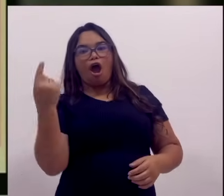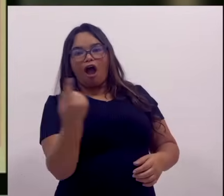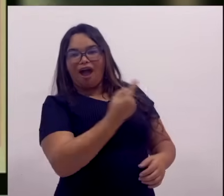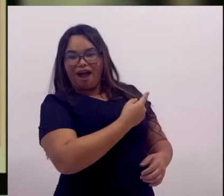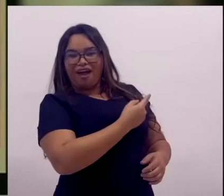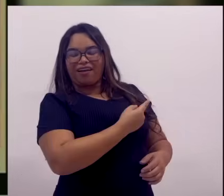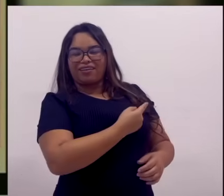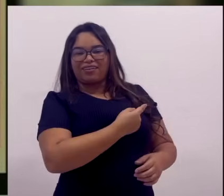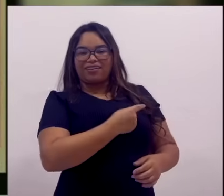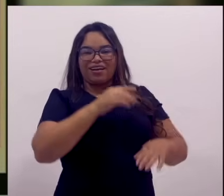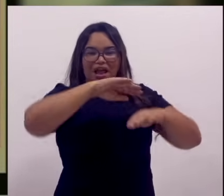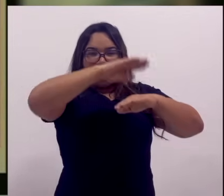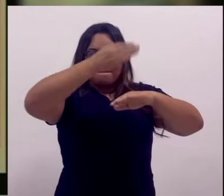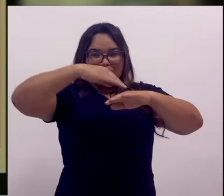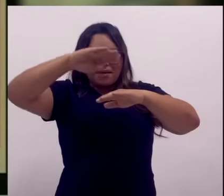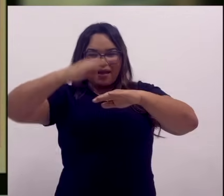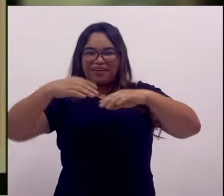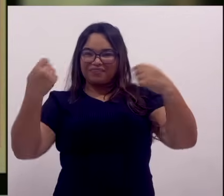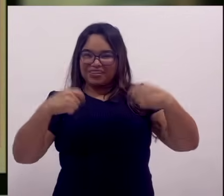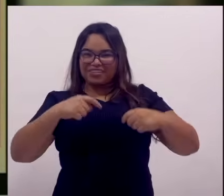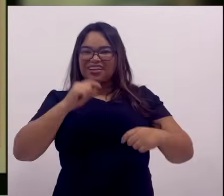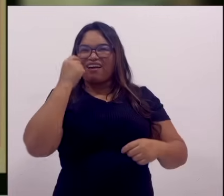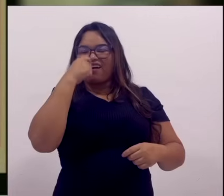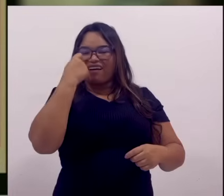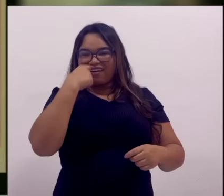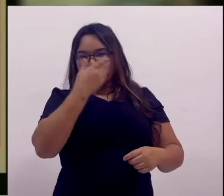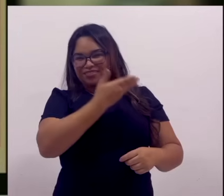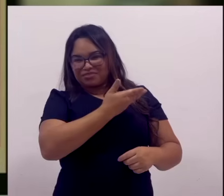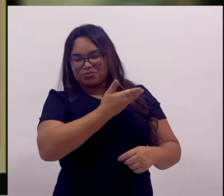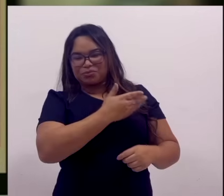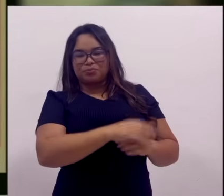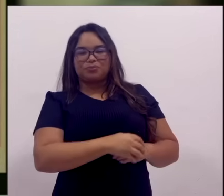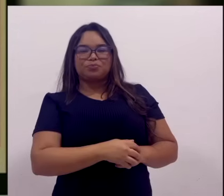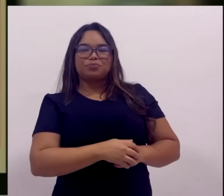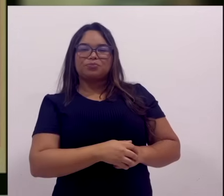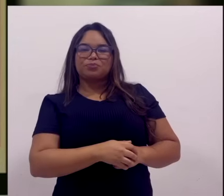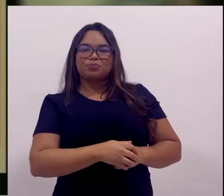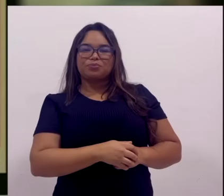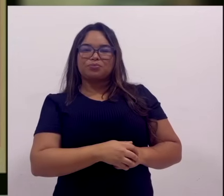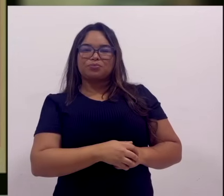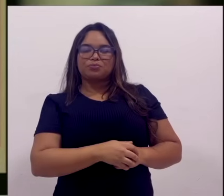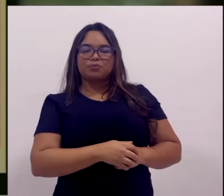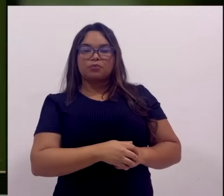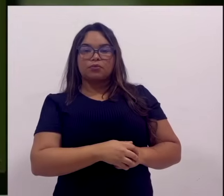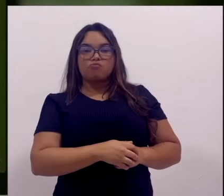Há anfiteatros. Vejam este camelo, eu acho que ele precisa ir ao dentista.